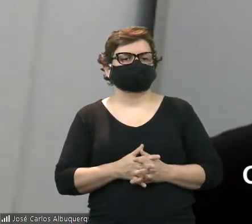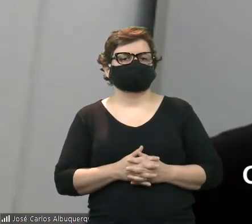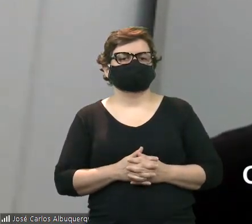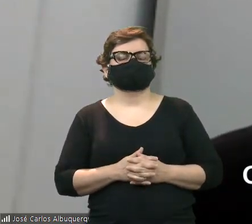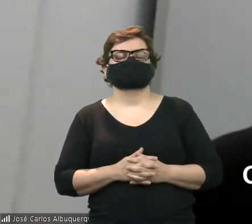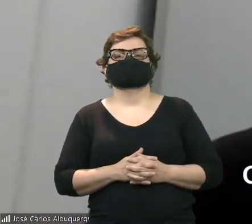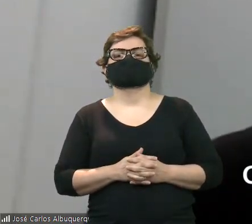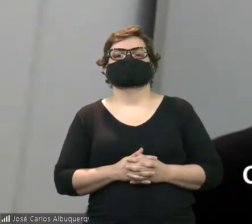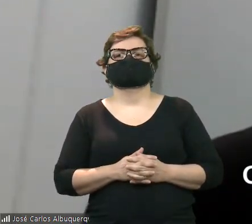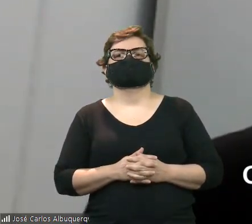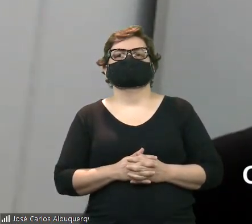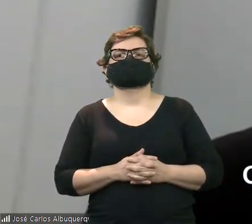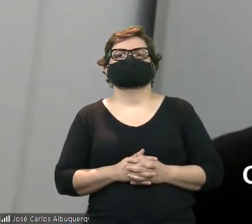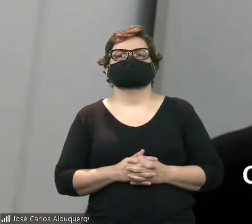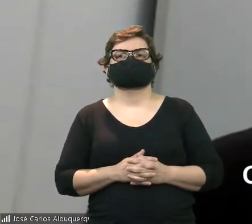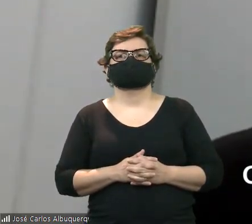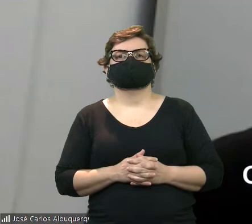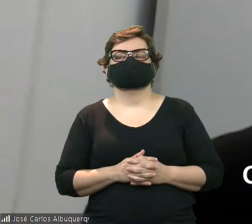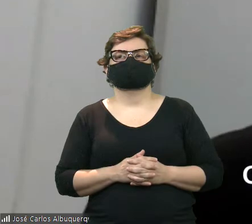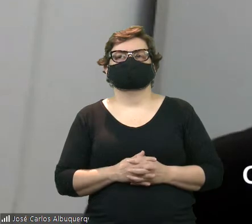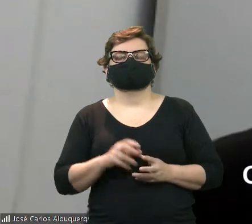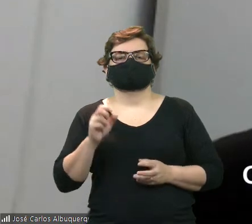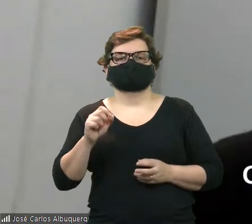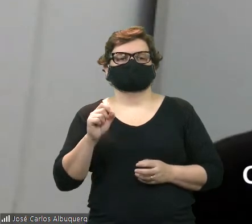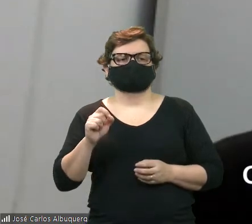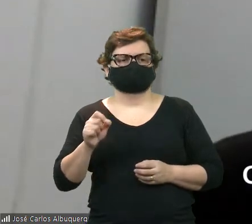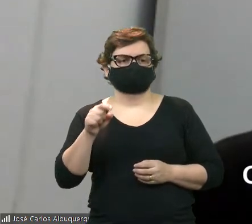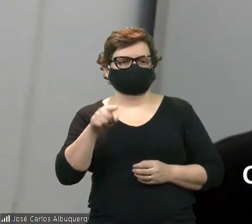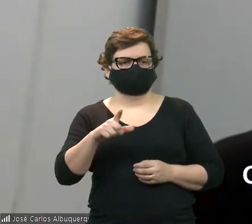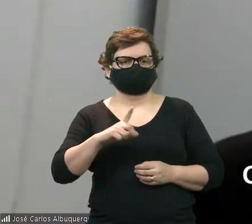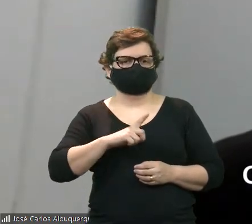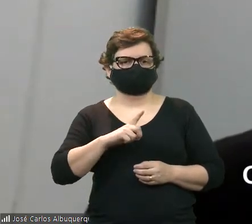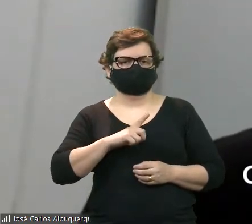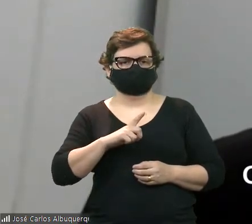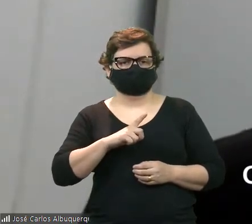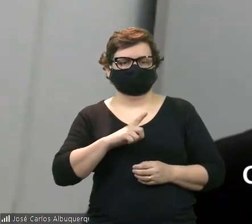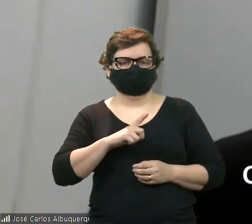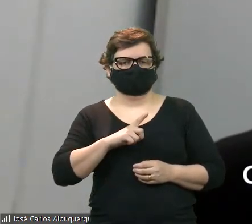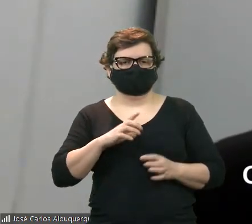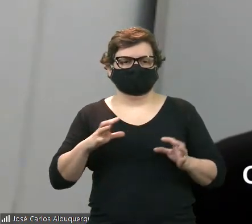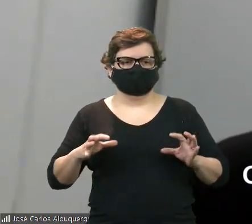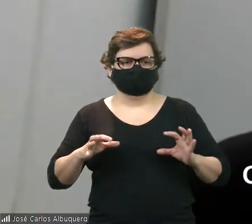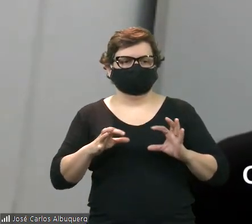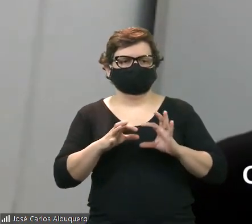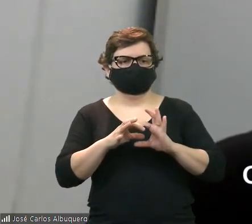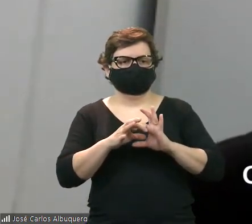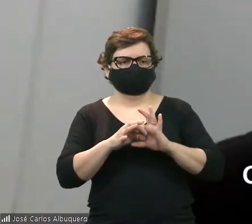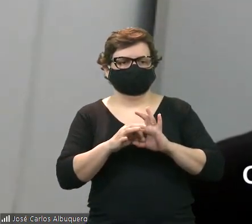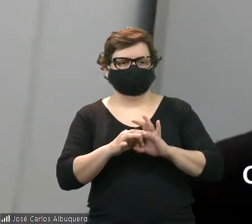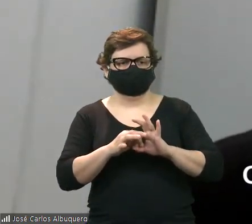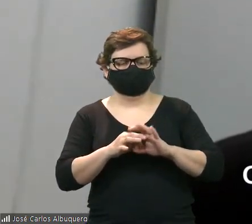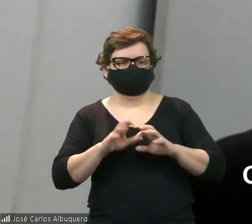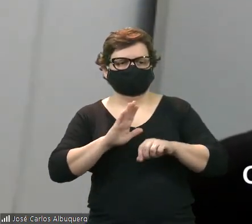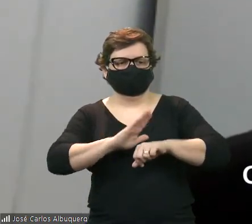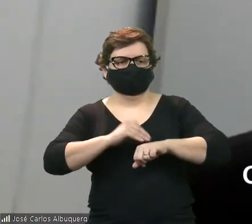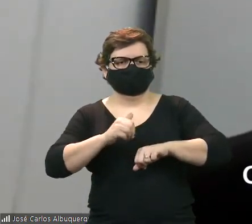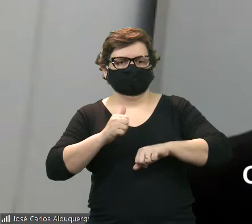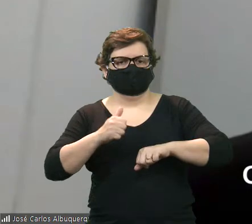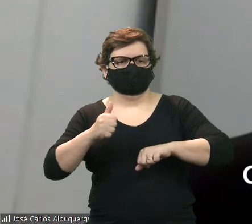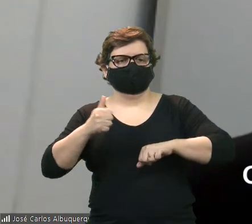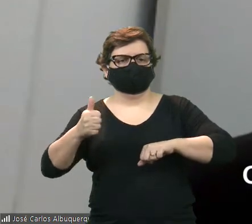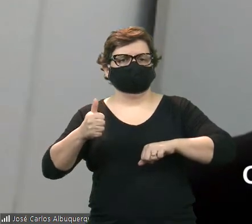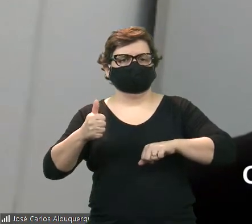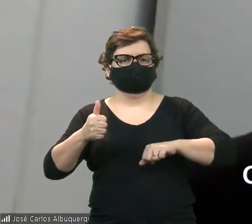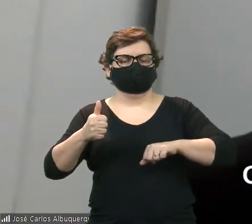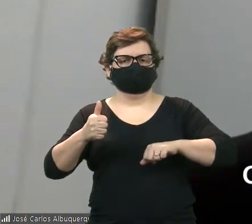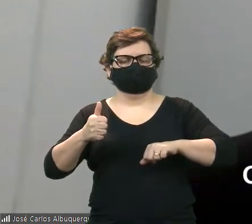a respeito da propositura que, embora tenha como fulcro a integração, a otimização, a eficiência